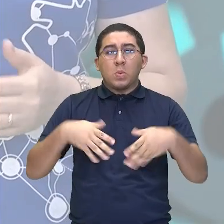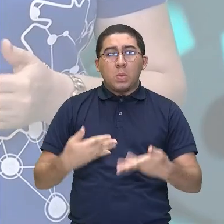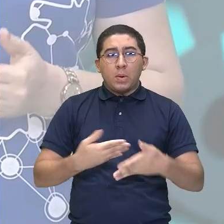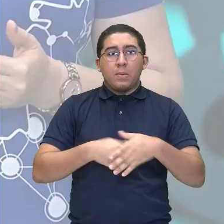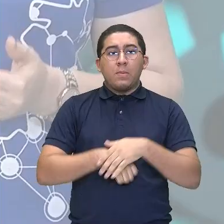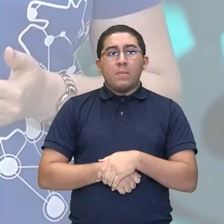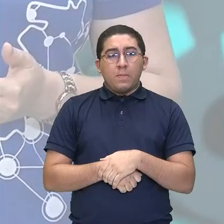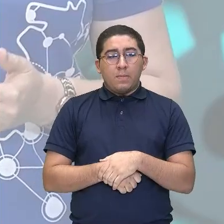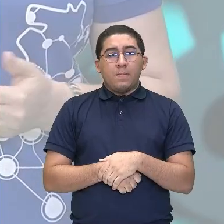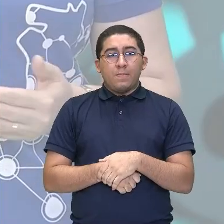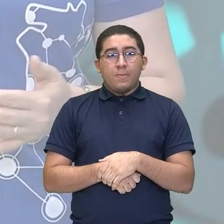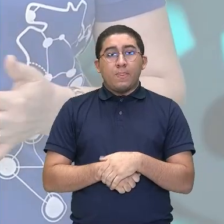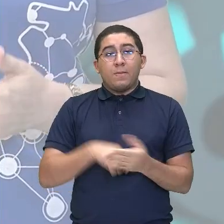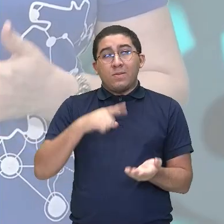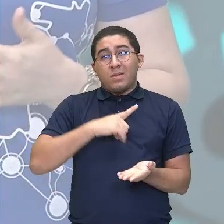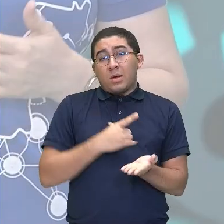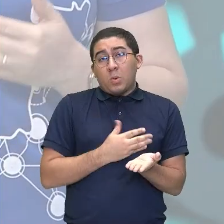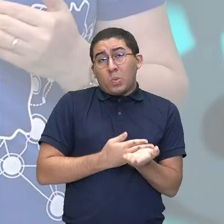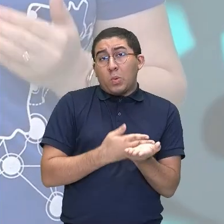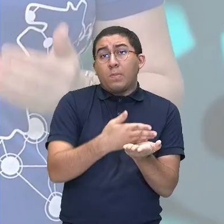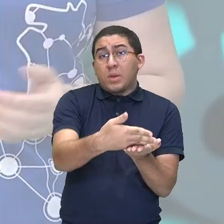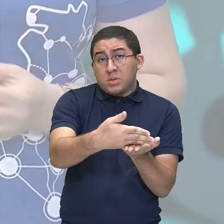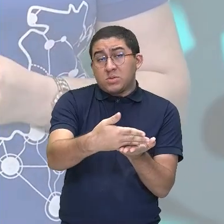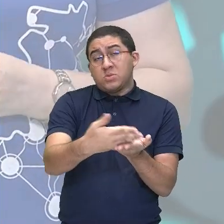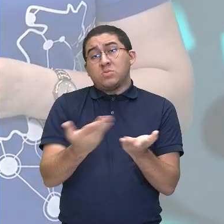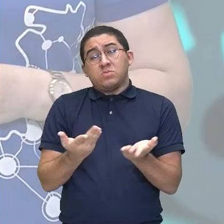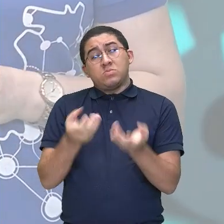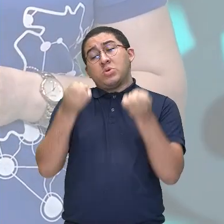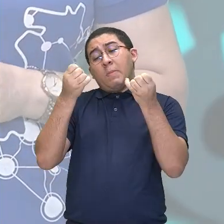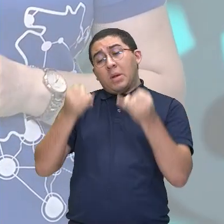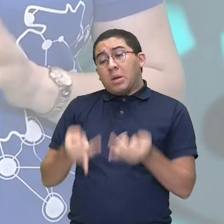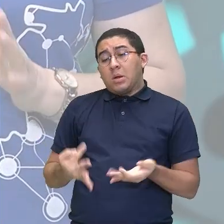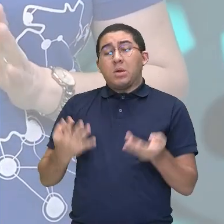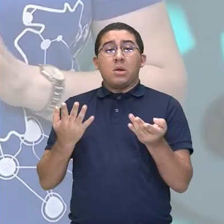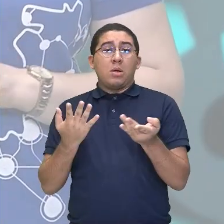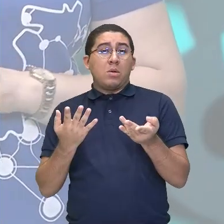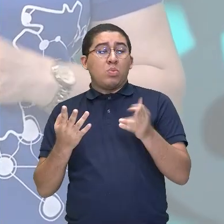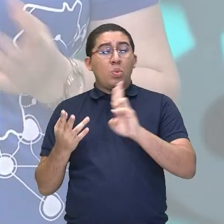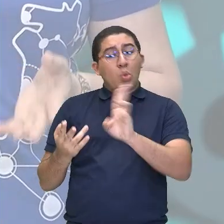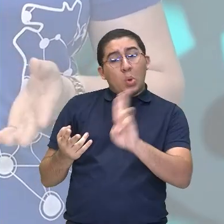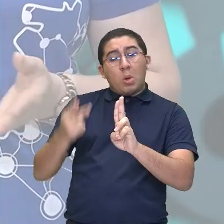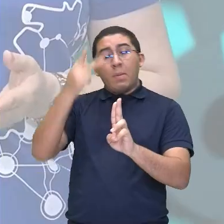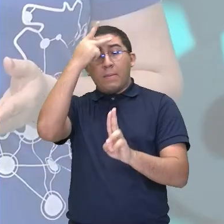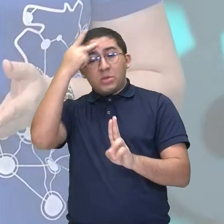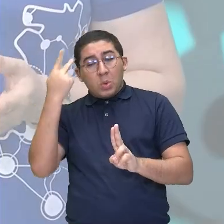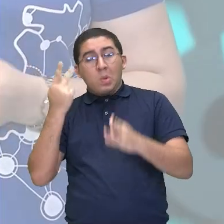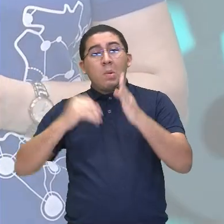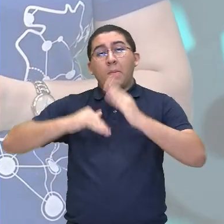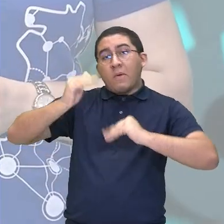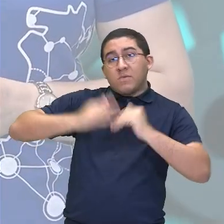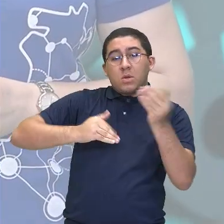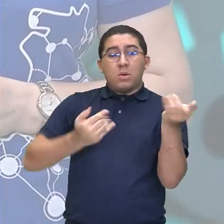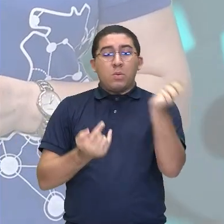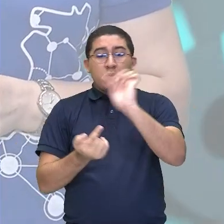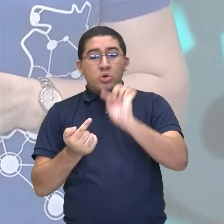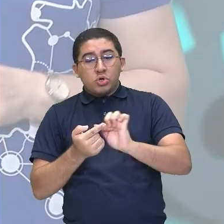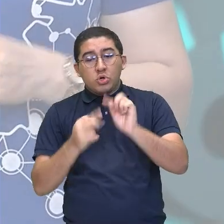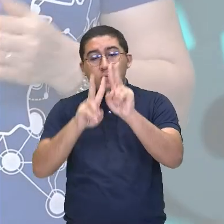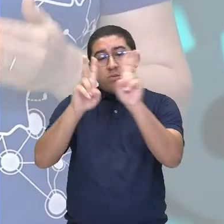com a introdução, que é toda aquela apresentação, né, do entrevistado e tudo mais, do programa, o objetivo, o